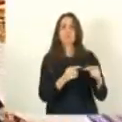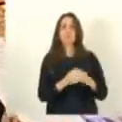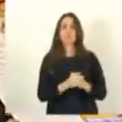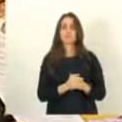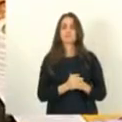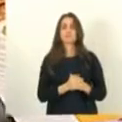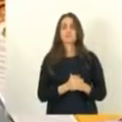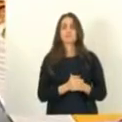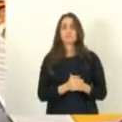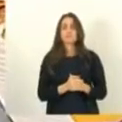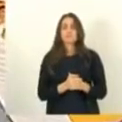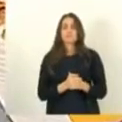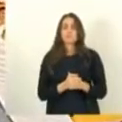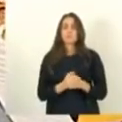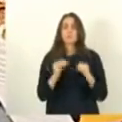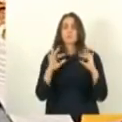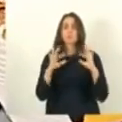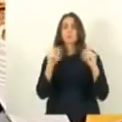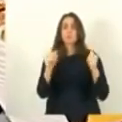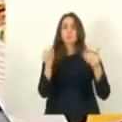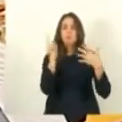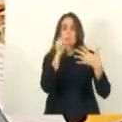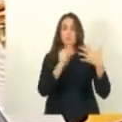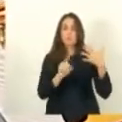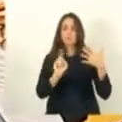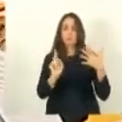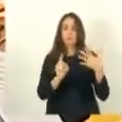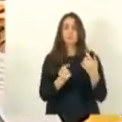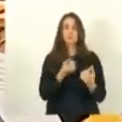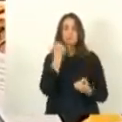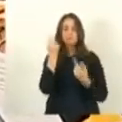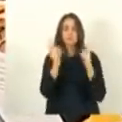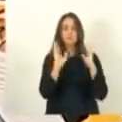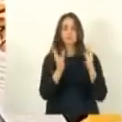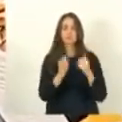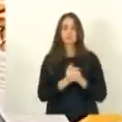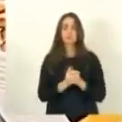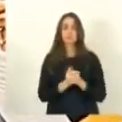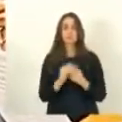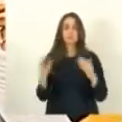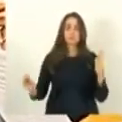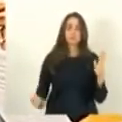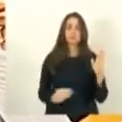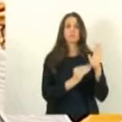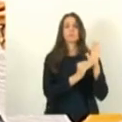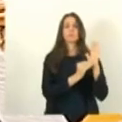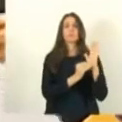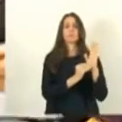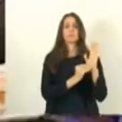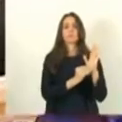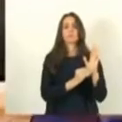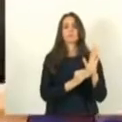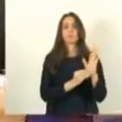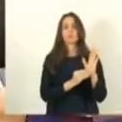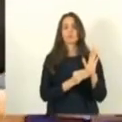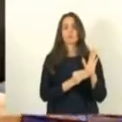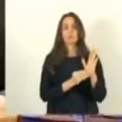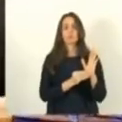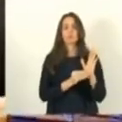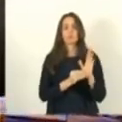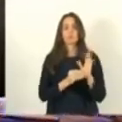essas informações, não todas, mas cumpre. Eu, inclusive, fiz uma inserção hoje com o governo do Estado,